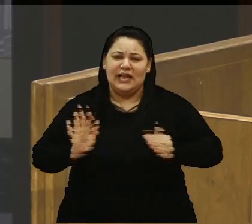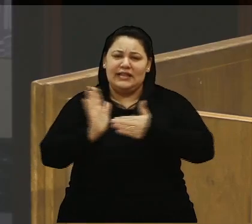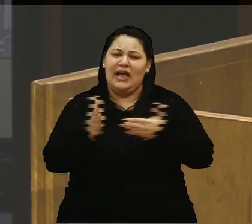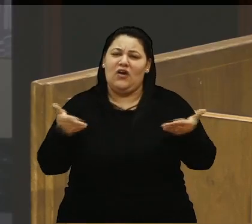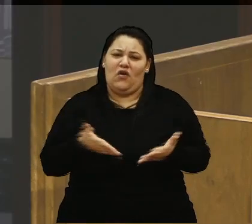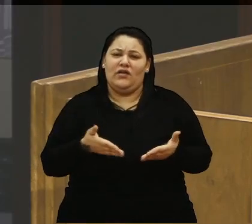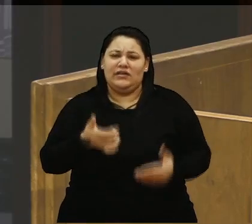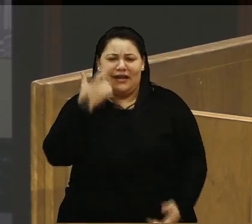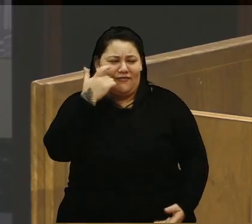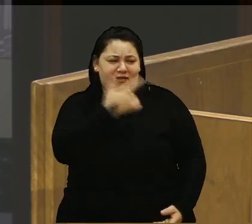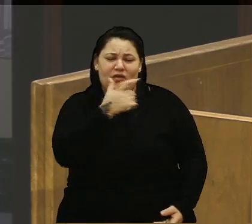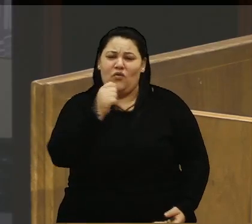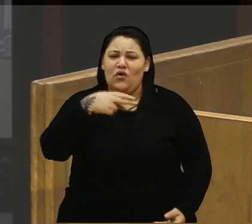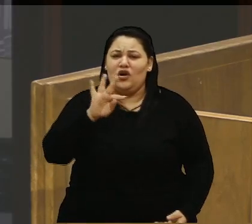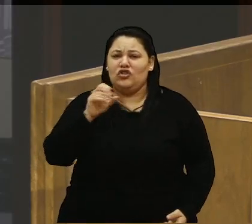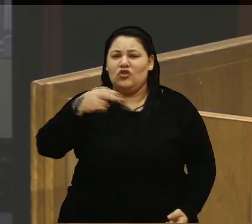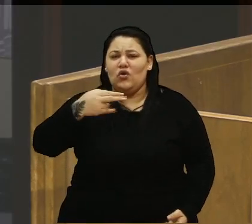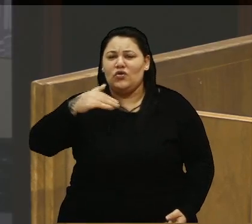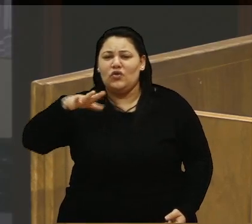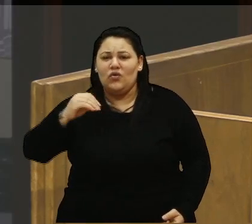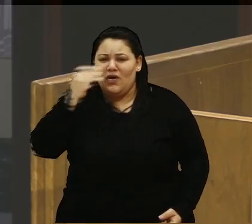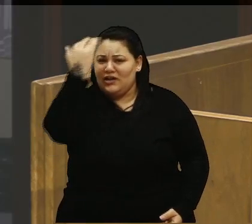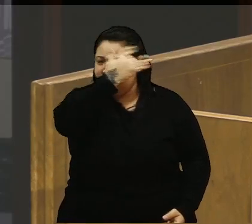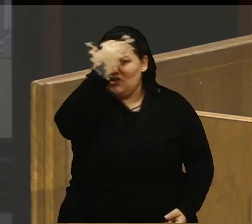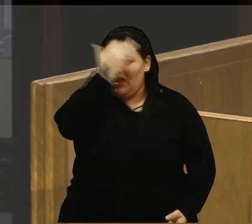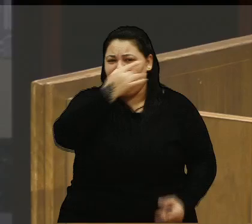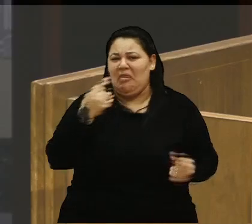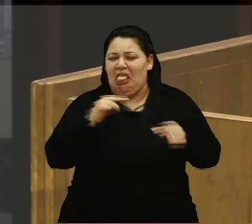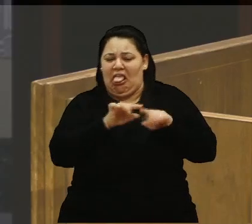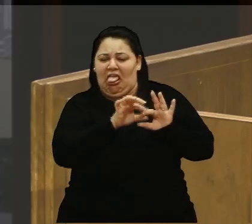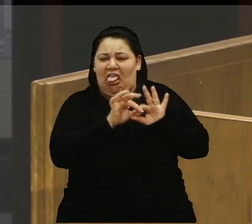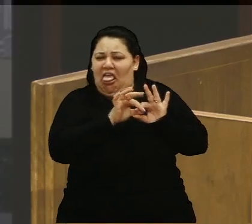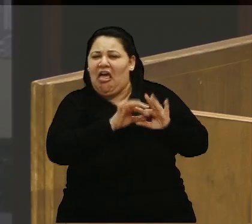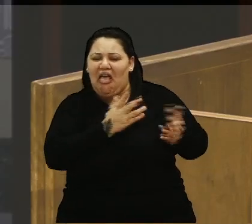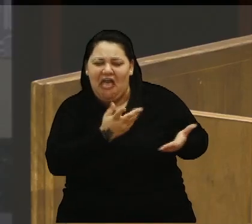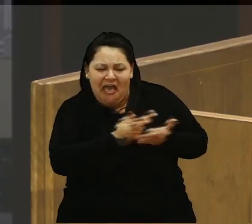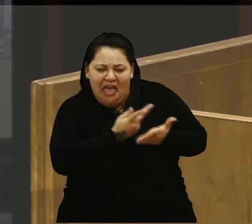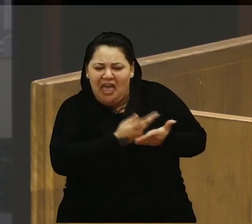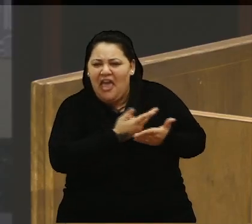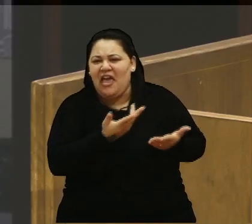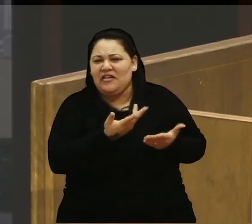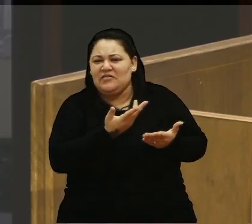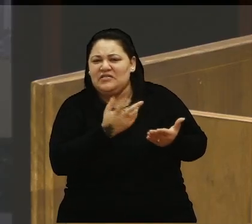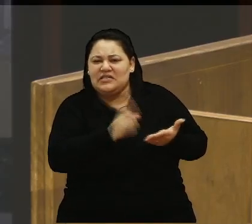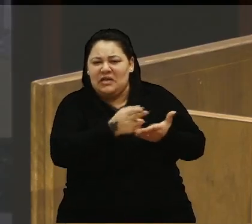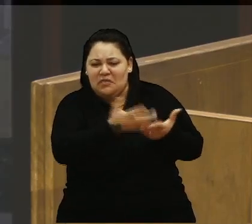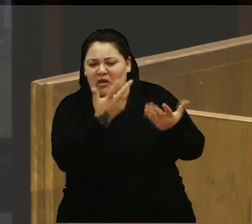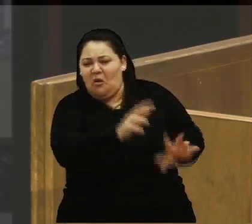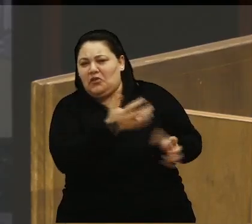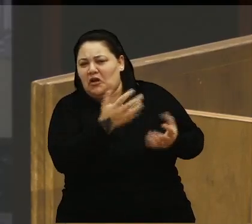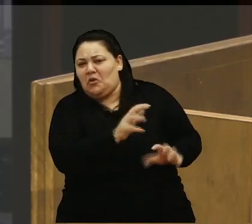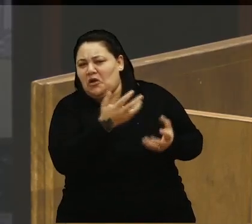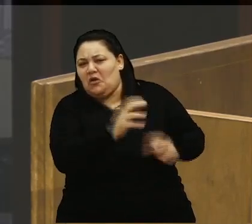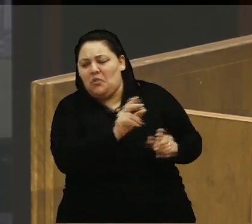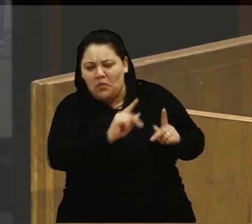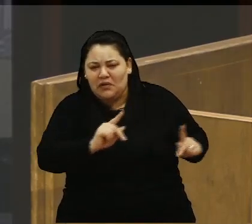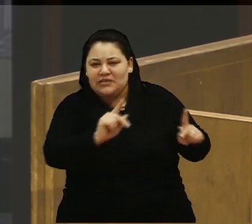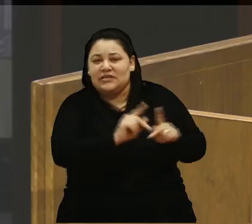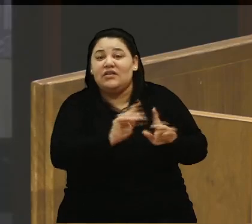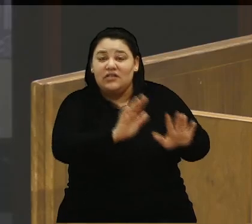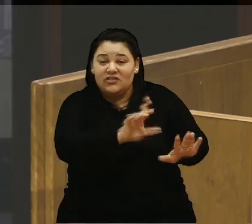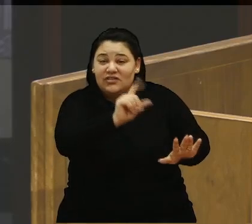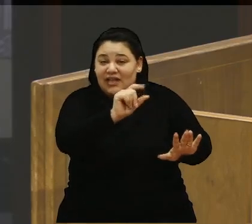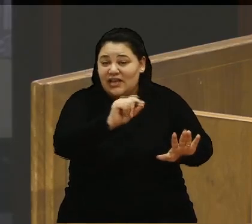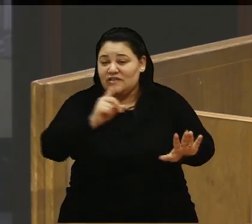ali o Antônio Feldman e o Adiló, né? Uma collab, né? No que eles erram. Vão contra a maré. De novo, deixem só uns 10, 12 CCs